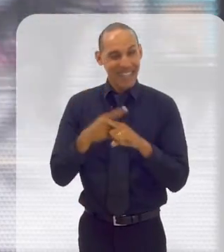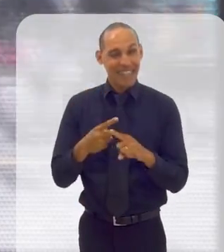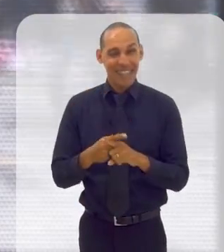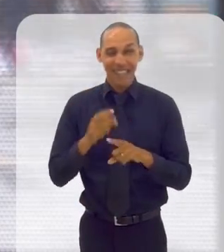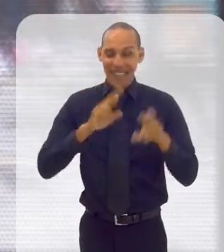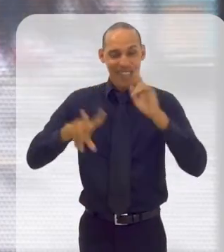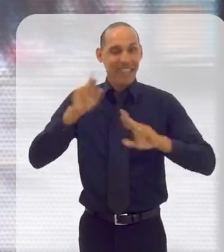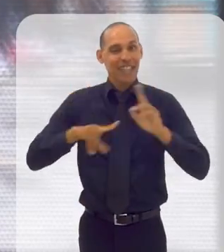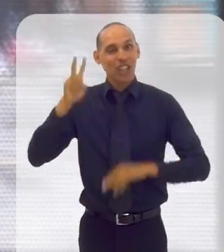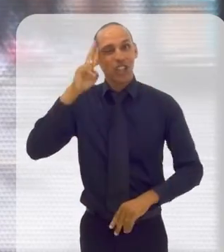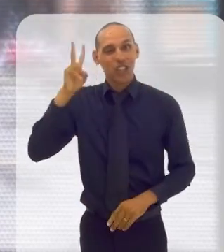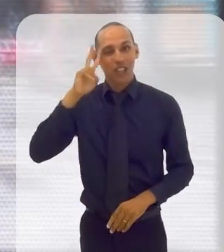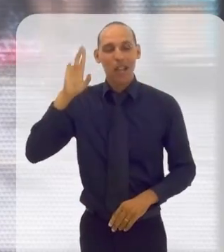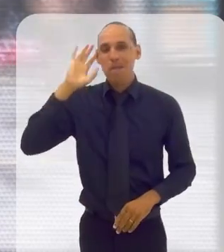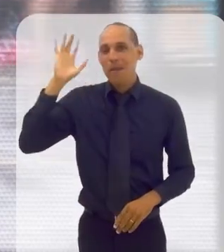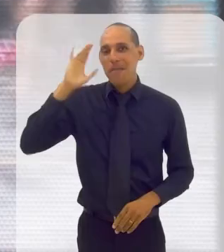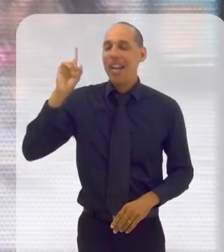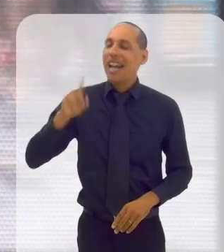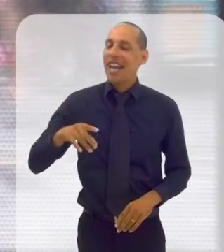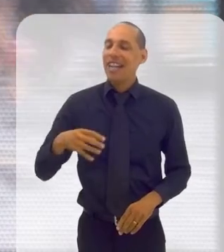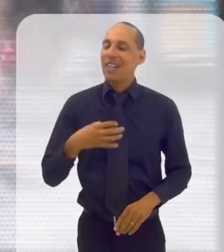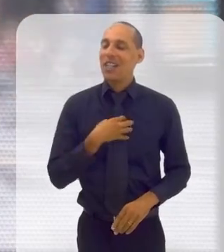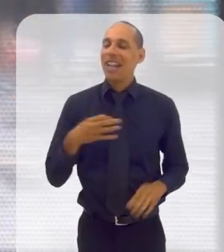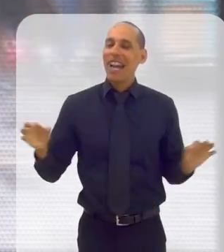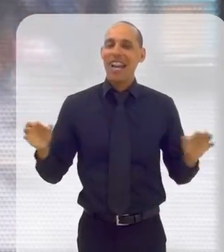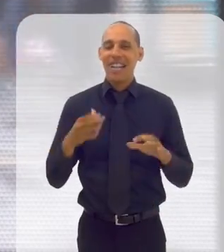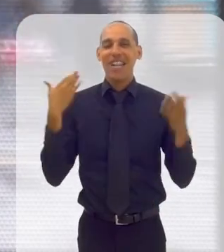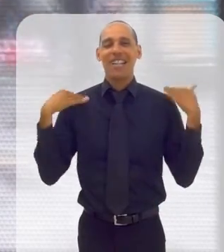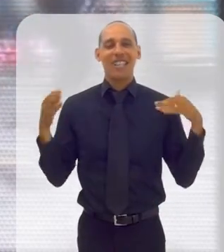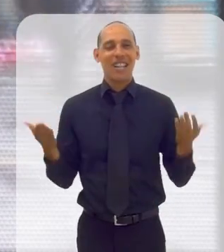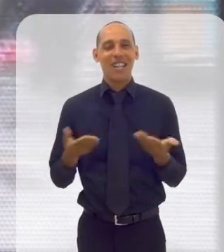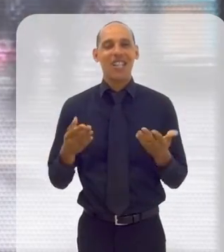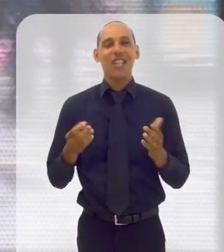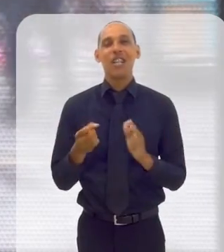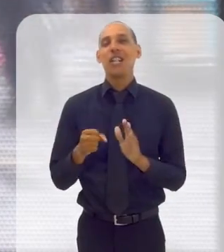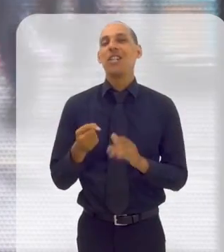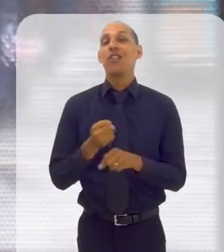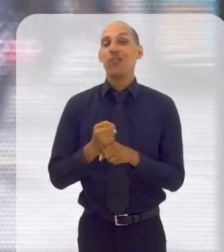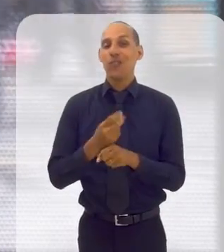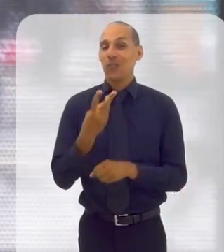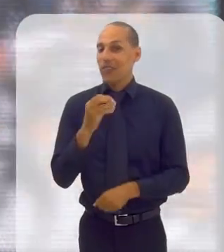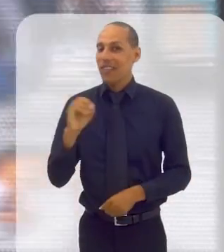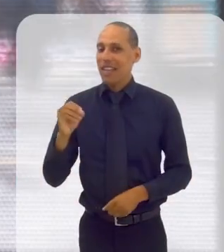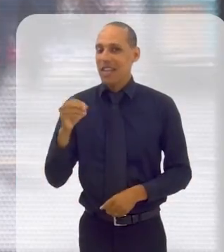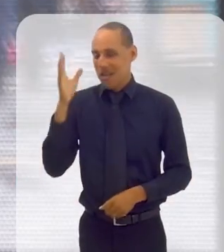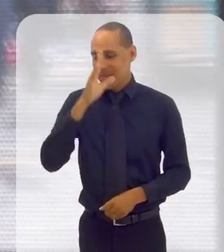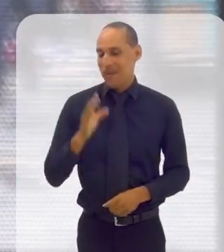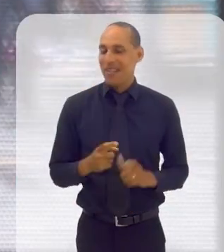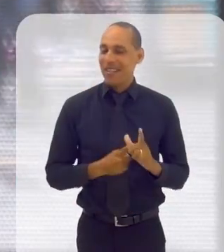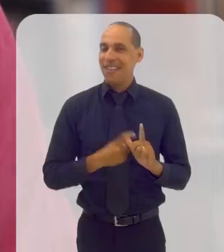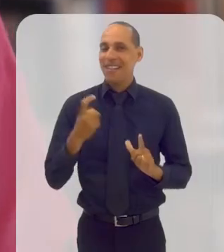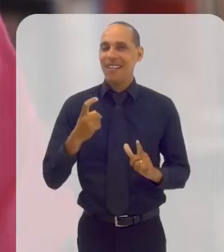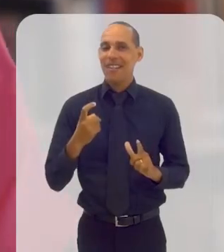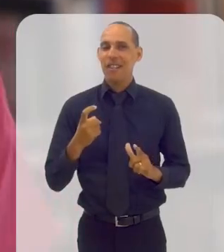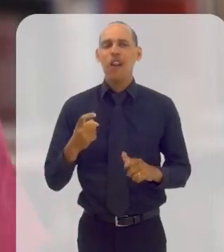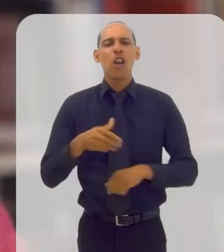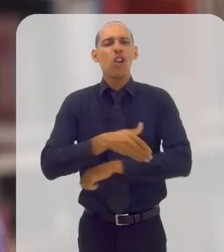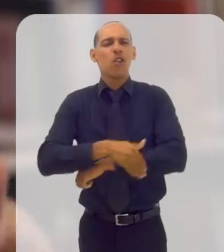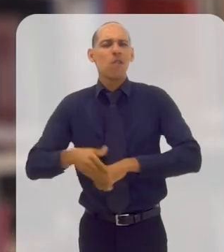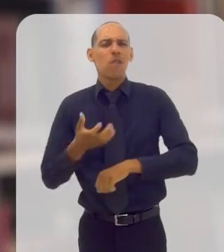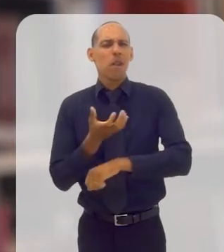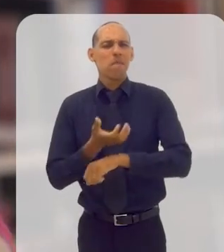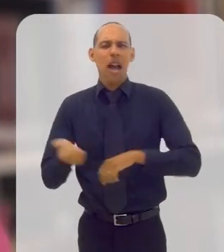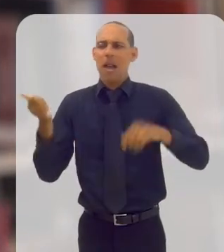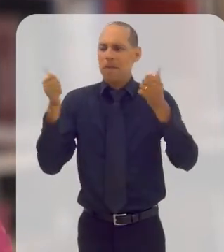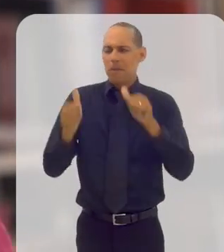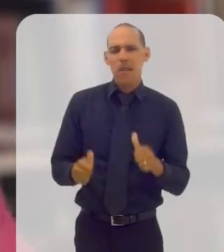essas contradições, essas diferentes narrativas, é um ótimo jeito de encerrar um rolê sobre o bicentenário da independência do Brasil. As ruas,